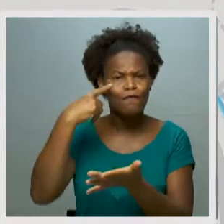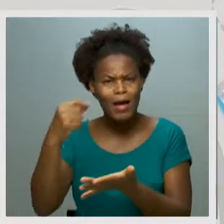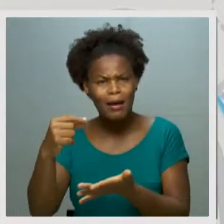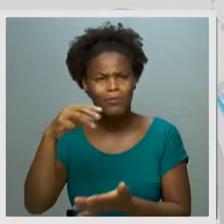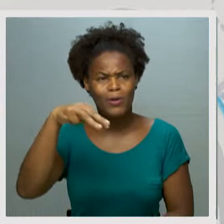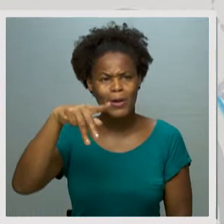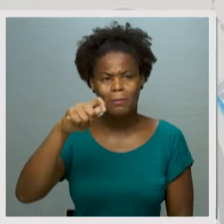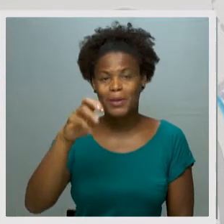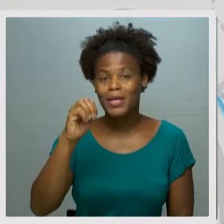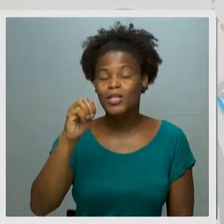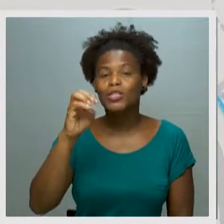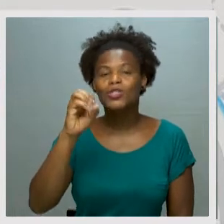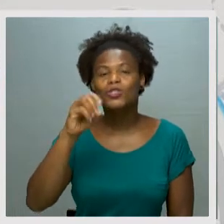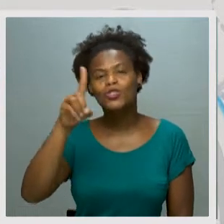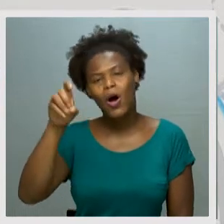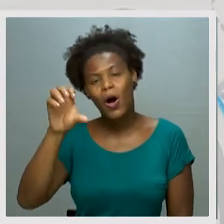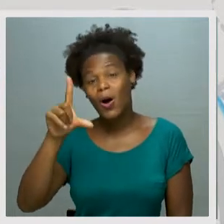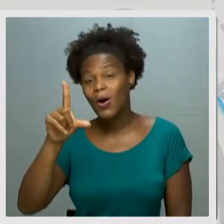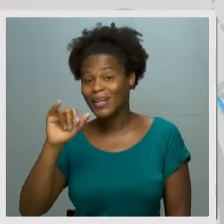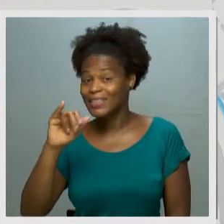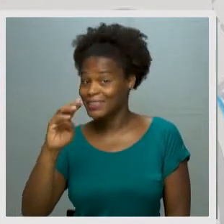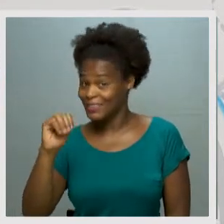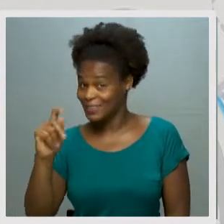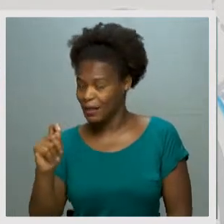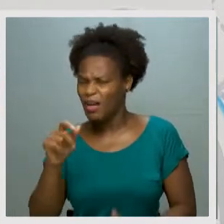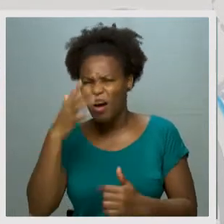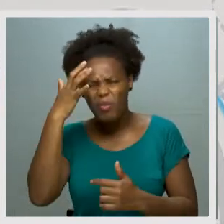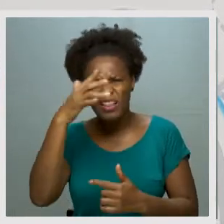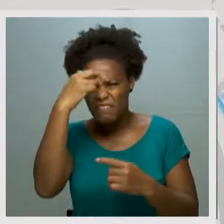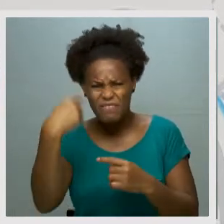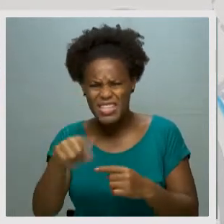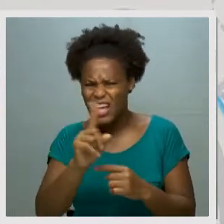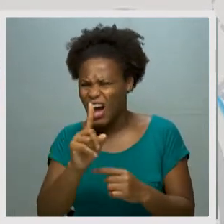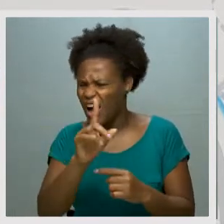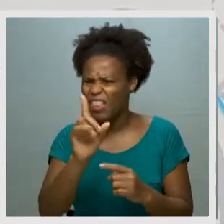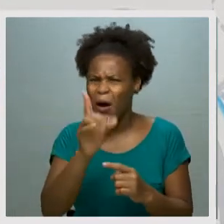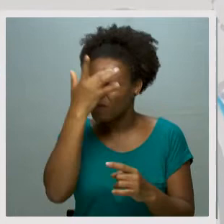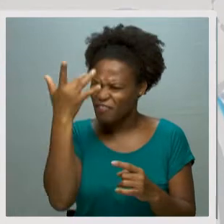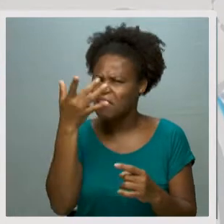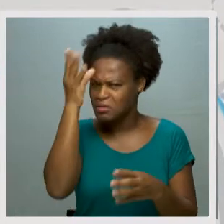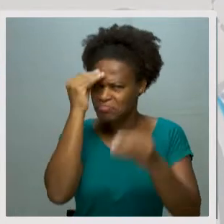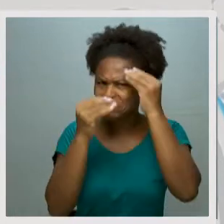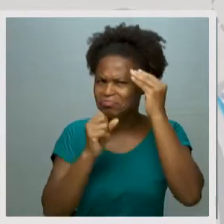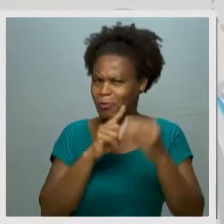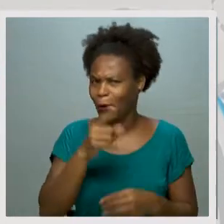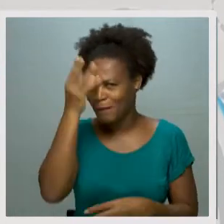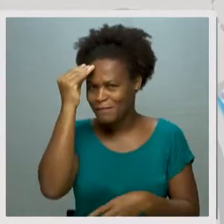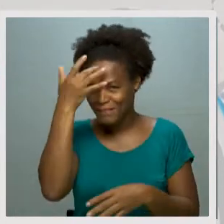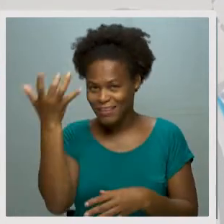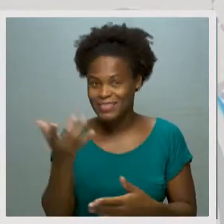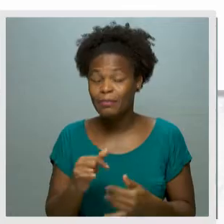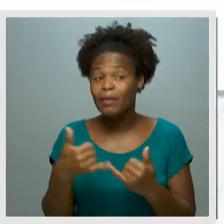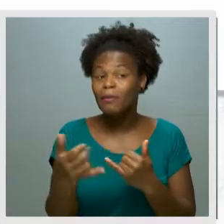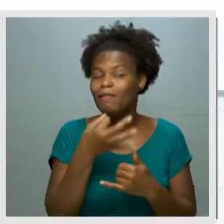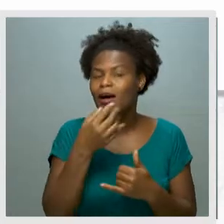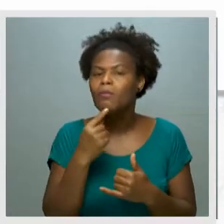Os nomes parecem difíceis, mas não são tão difíceis assim de serem facilmente apreendidos. E depois nós falamos